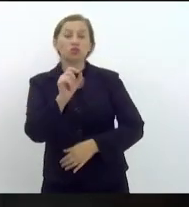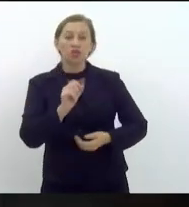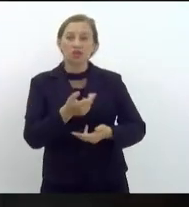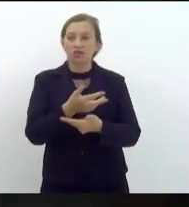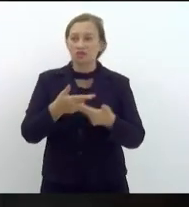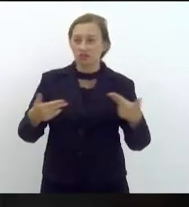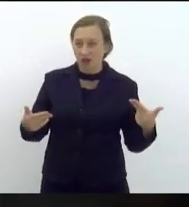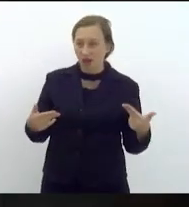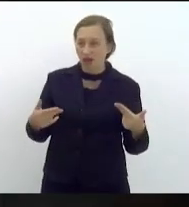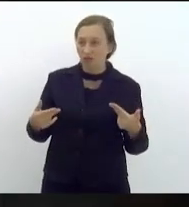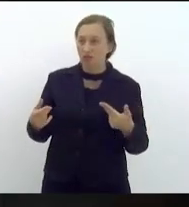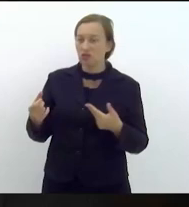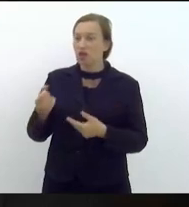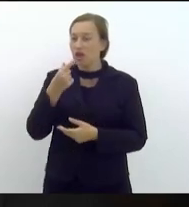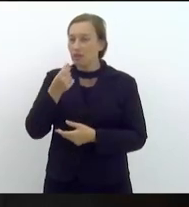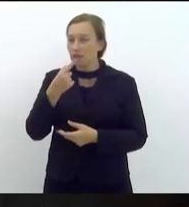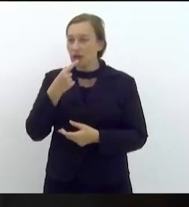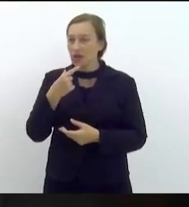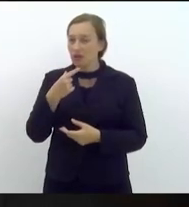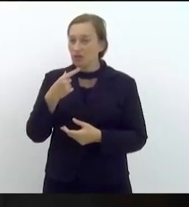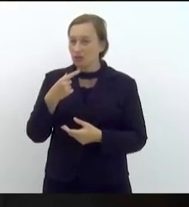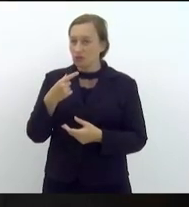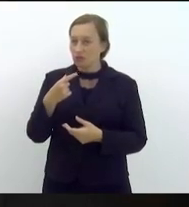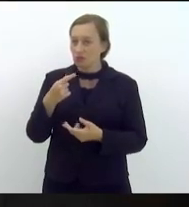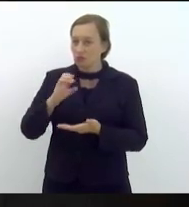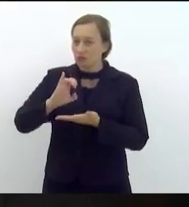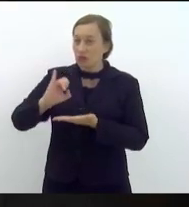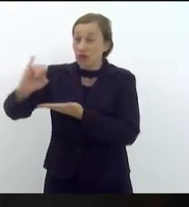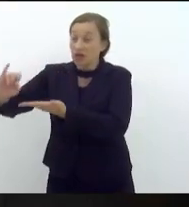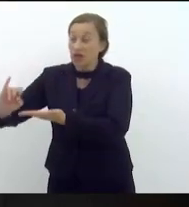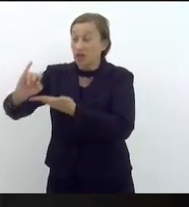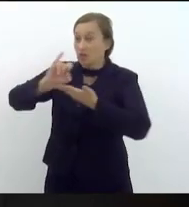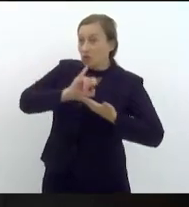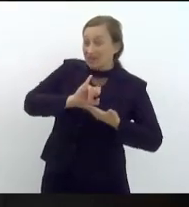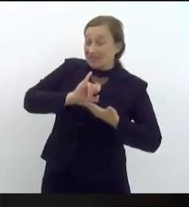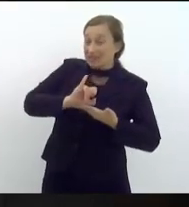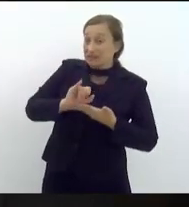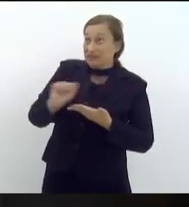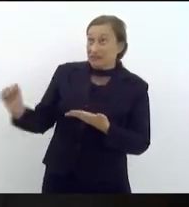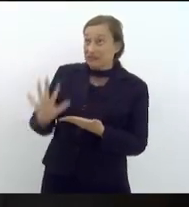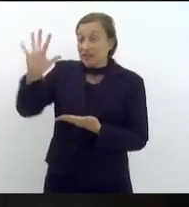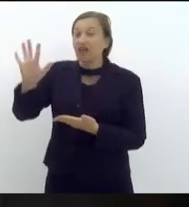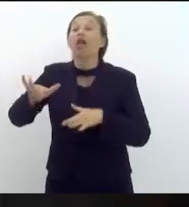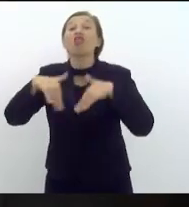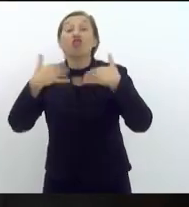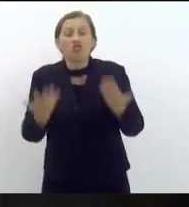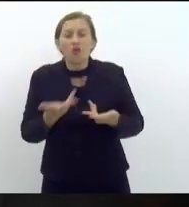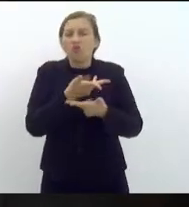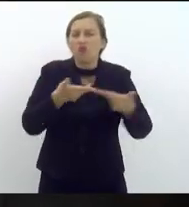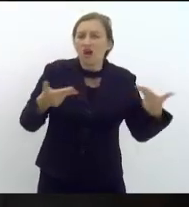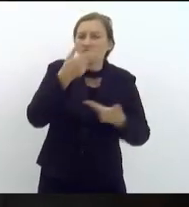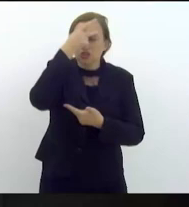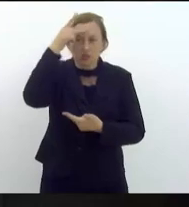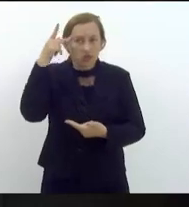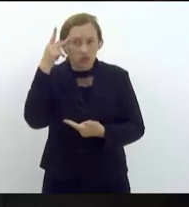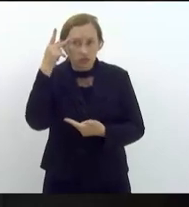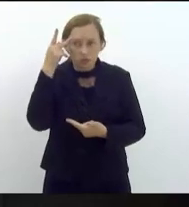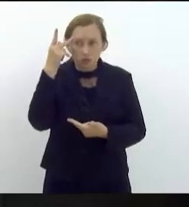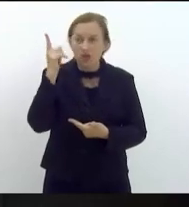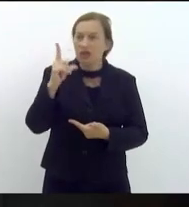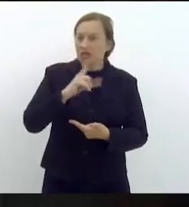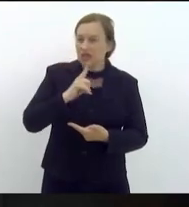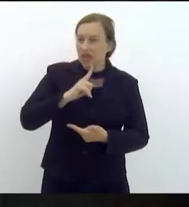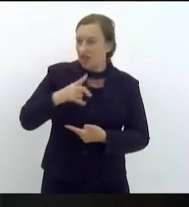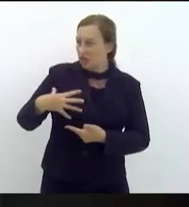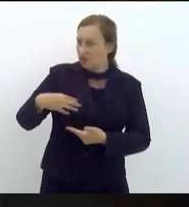grande parte desses remédios é importado O que significa que são muito caros então muitas pessoas que têm